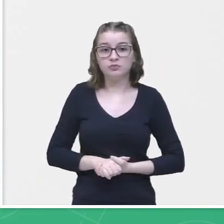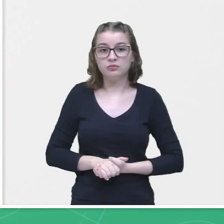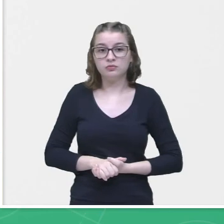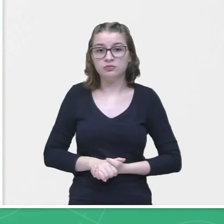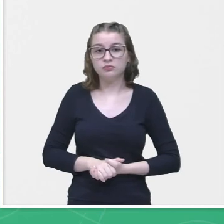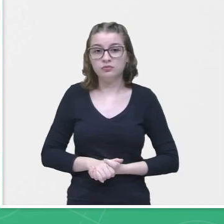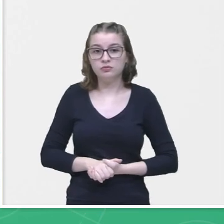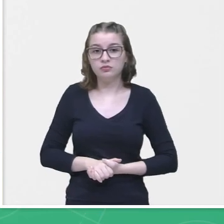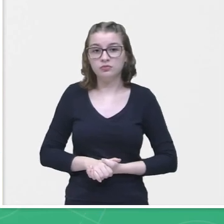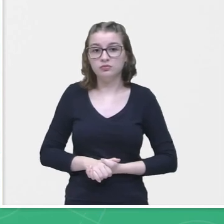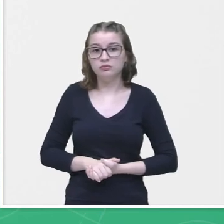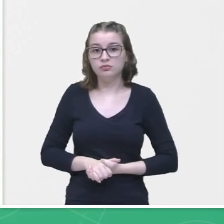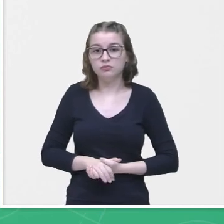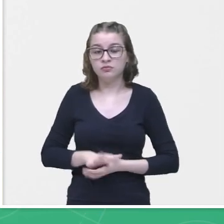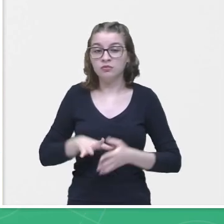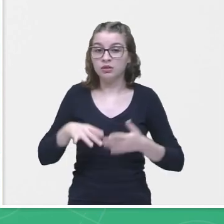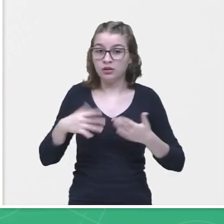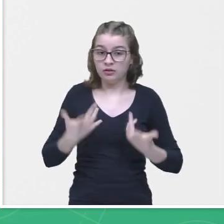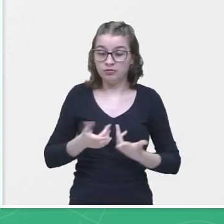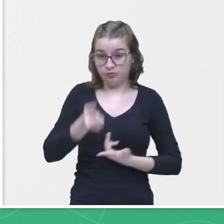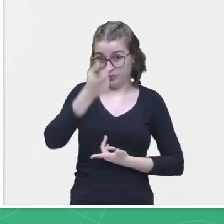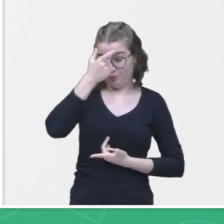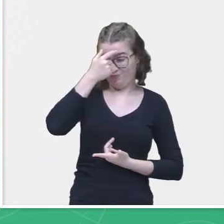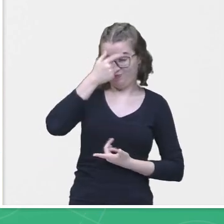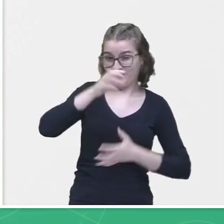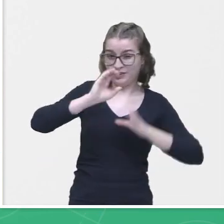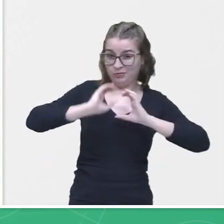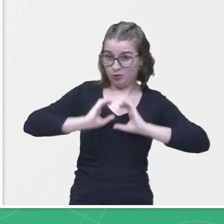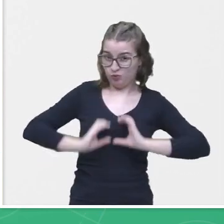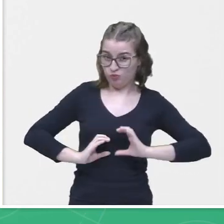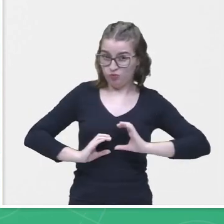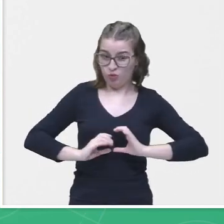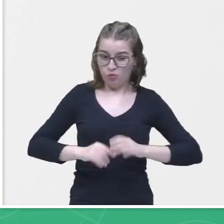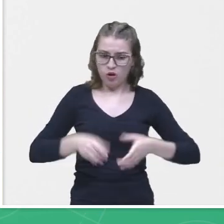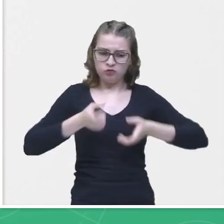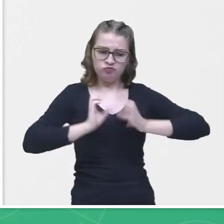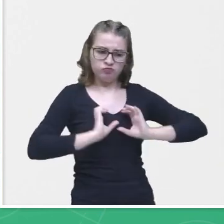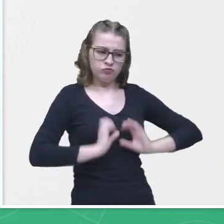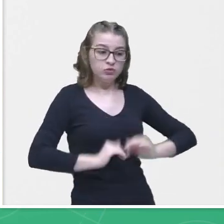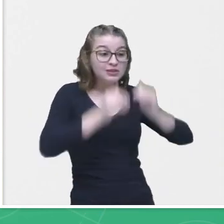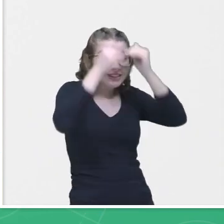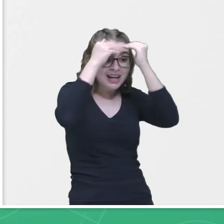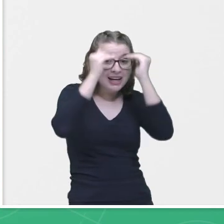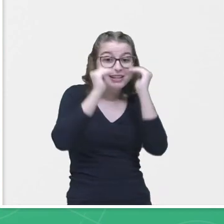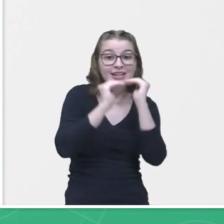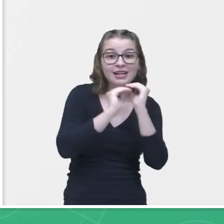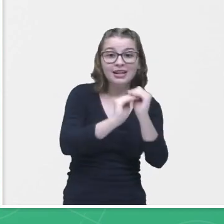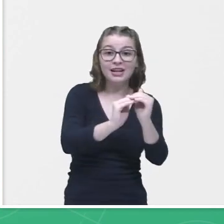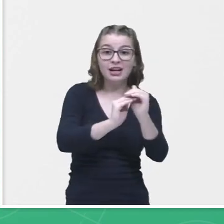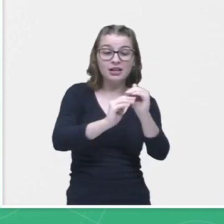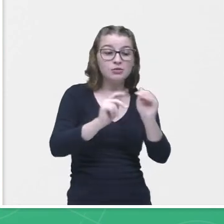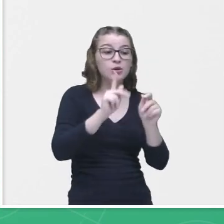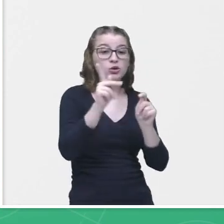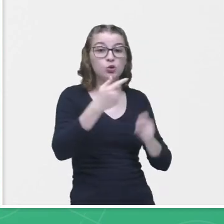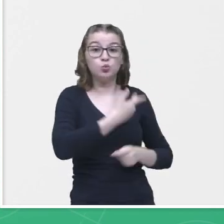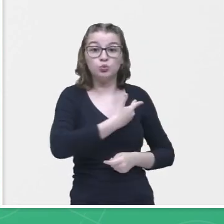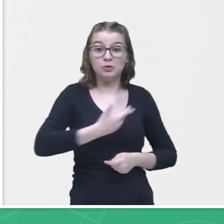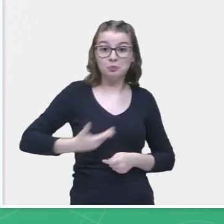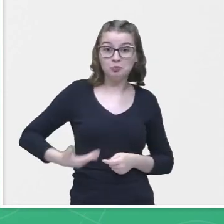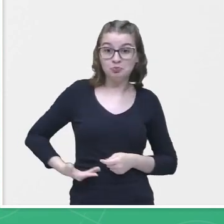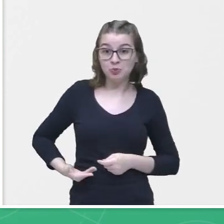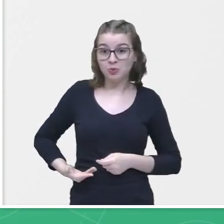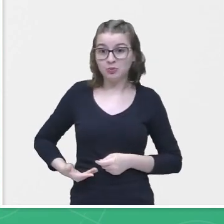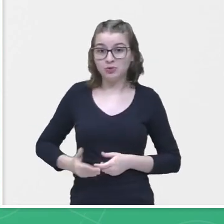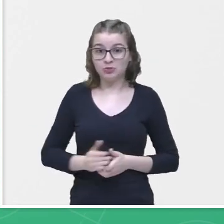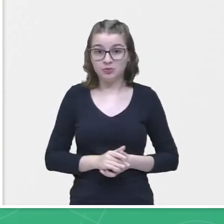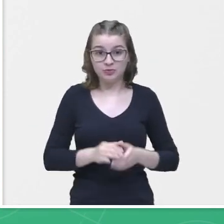texto aí, olha aí, ó. Por trás desse comportamento está o respeito à coisa pública. Então, quando eu pratico tudo isso, atenção!